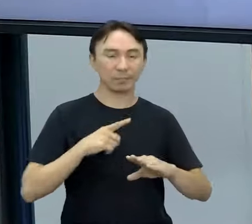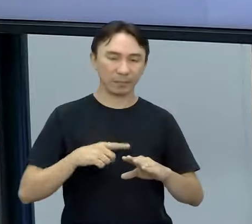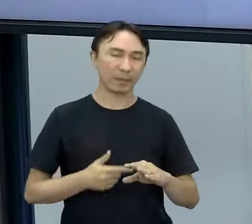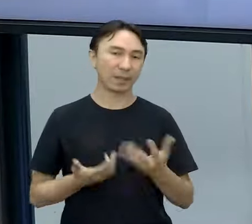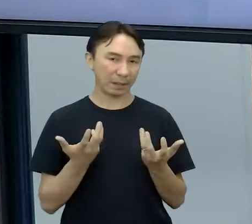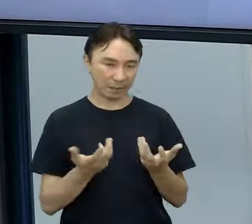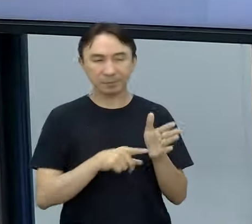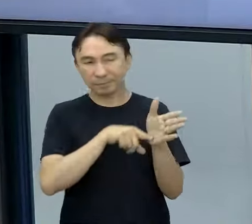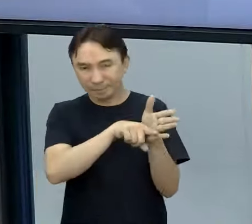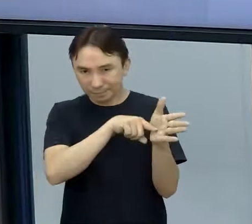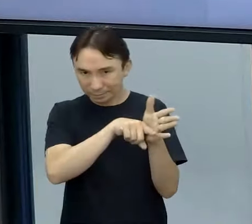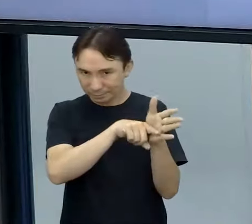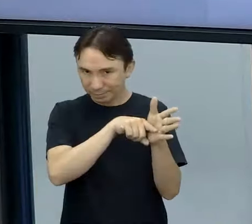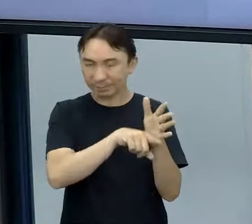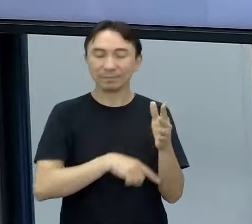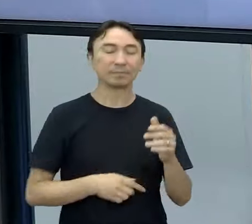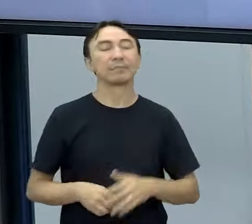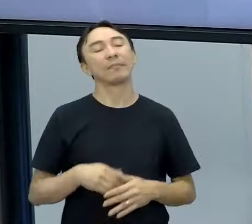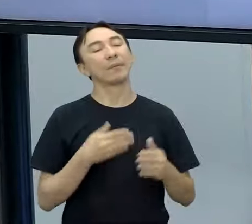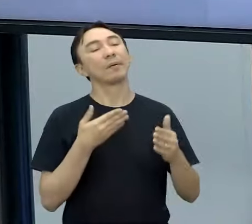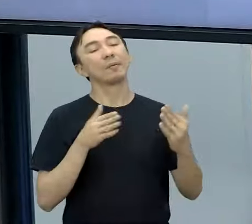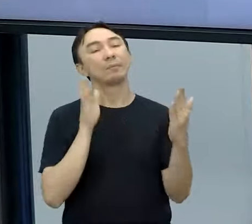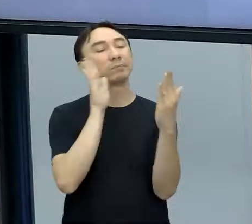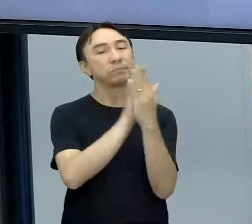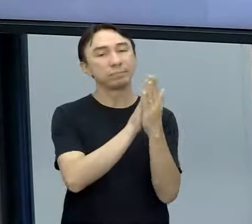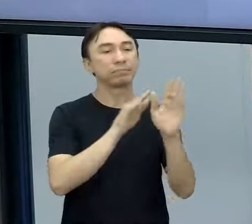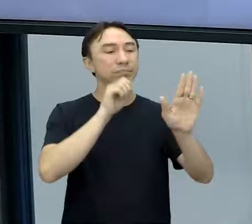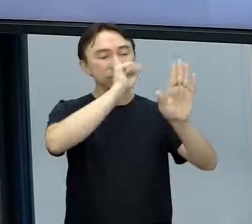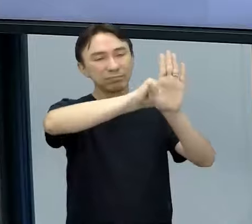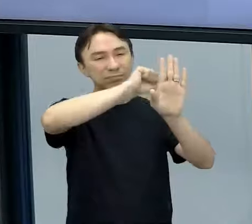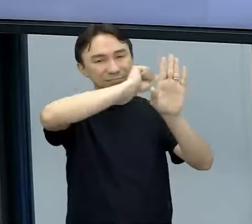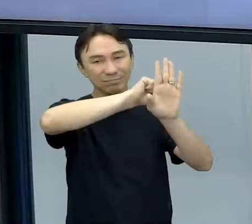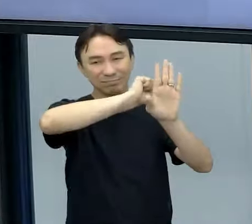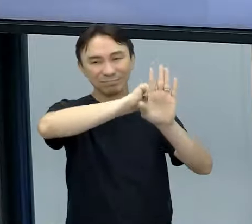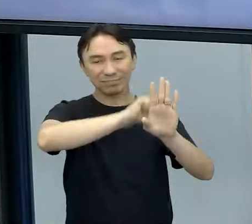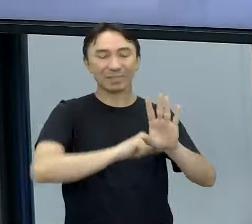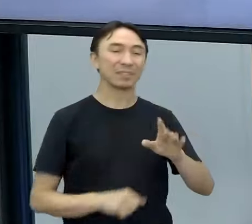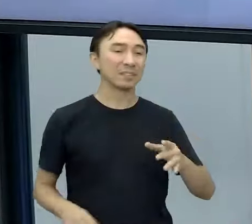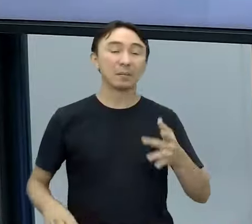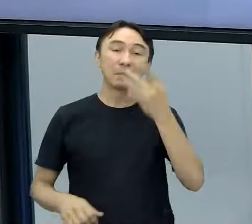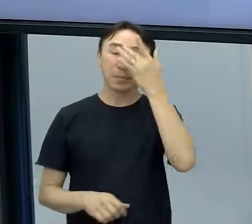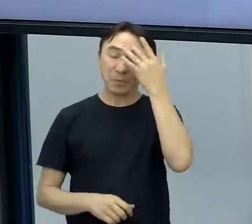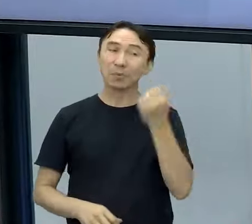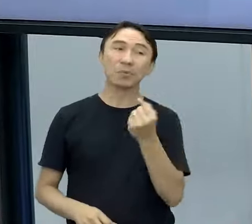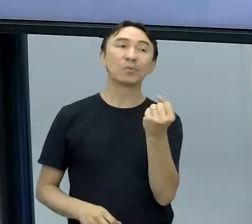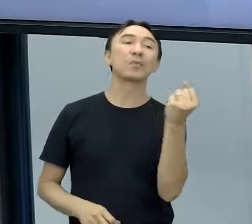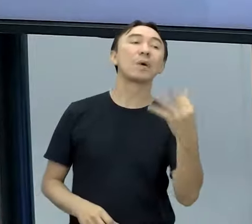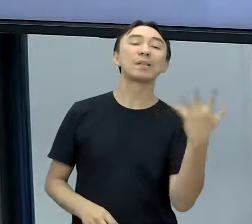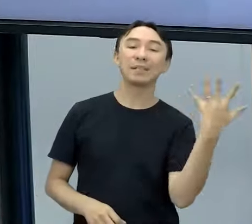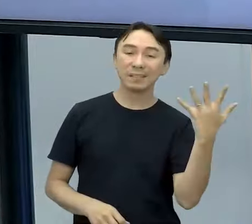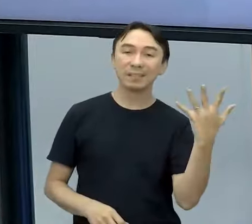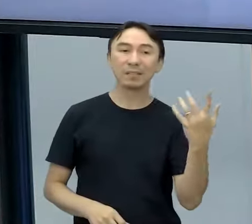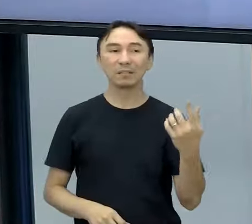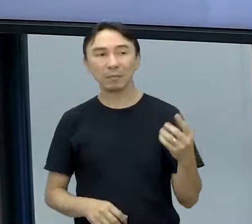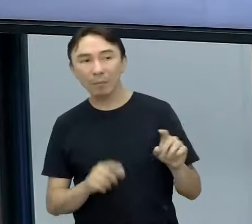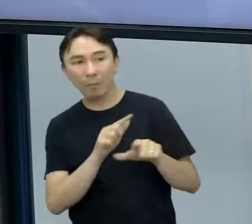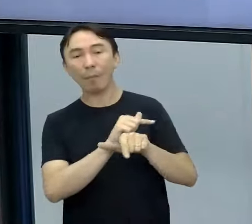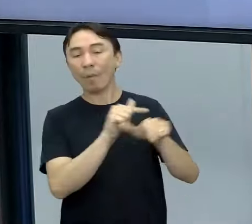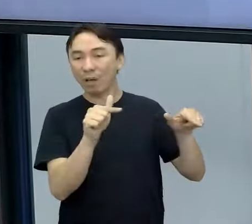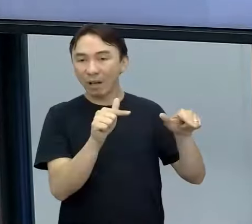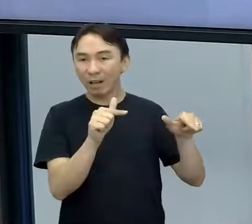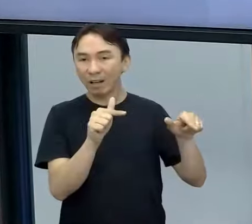presencial. Mas, bato na casa da pessoa pra fazer a pesquisa. Será que vai ter todo mundo na casa? Ou será que só vai ter uma pessoa na casa? Será que não vai ter ninguém na